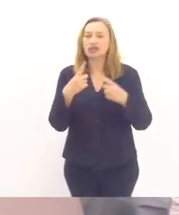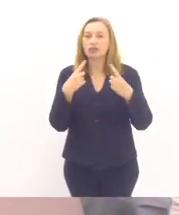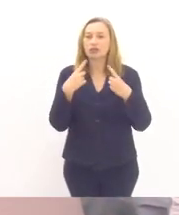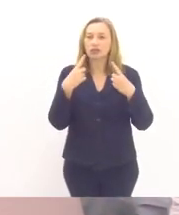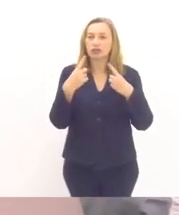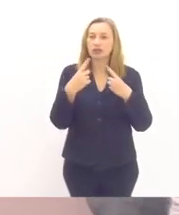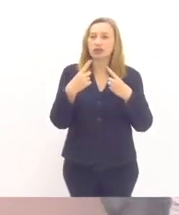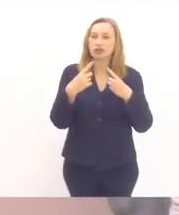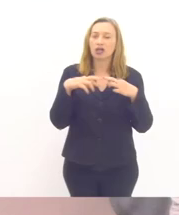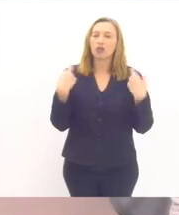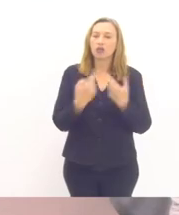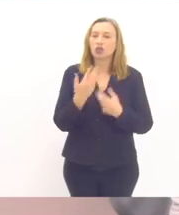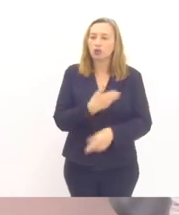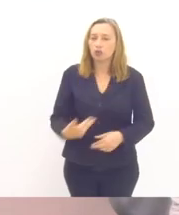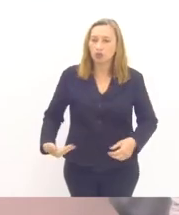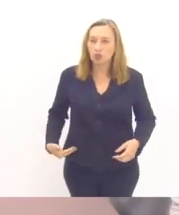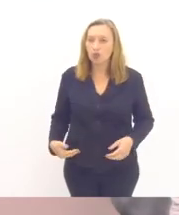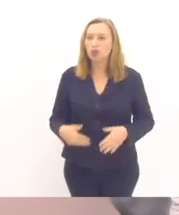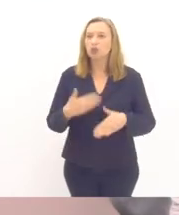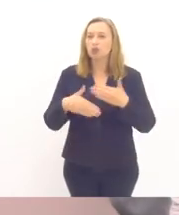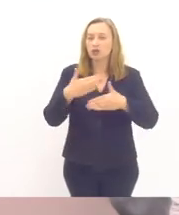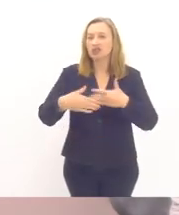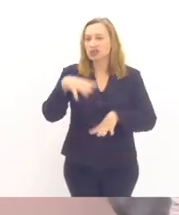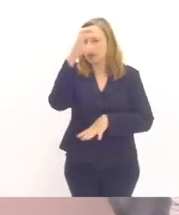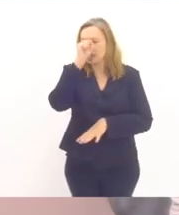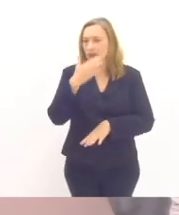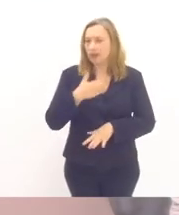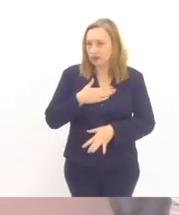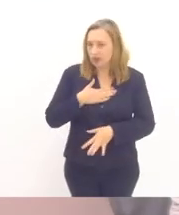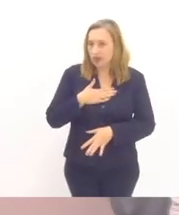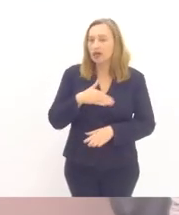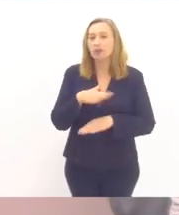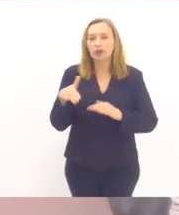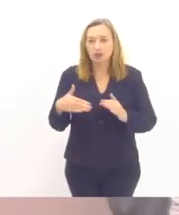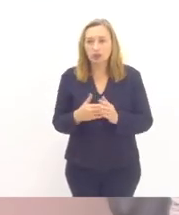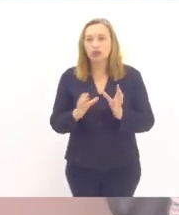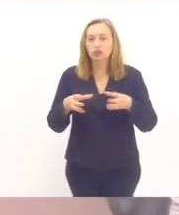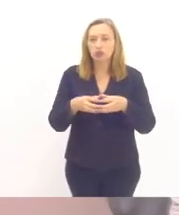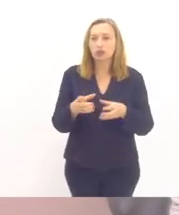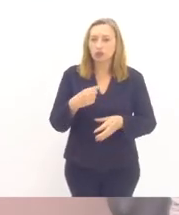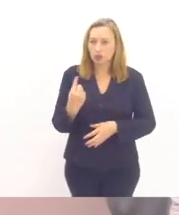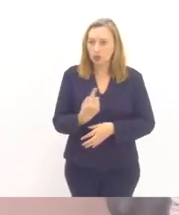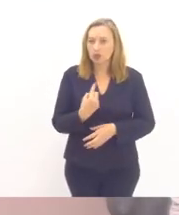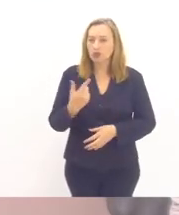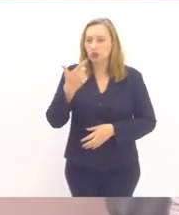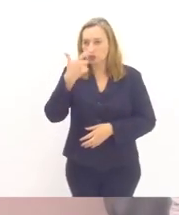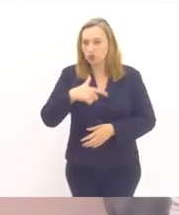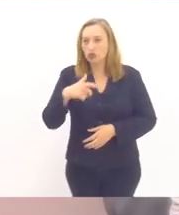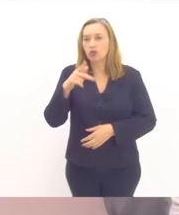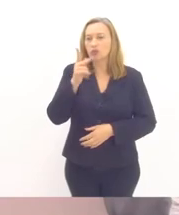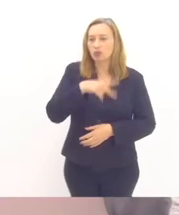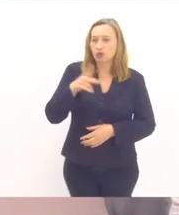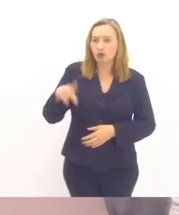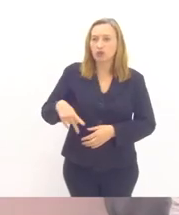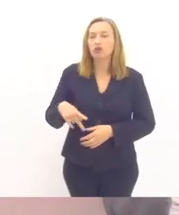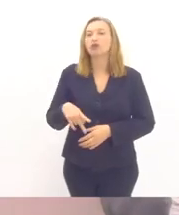pública, que tem sido um processo de aprendizado para mim e para toda a nossa equipe, né? Eu sou professor, sou educador,